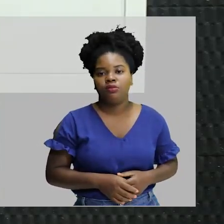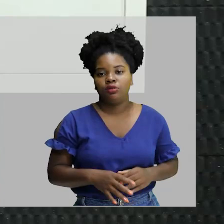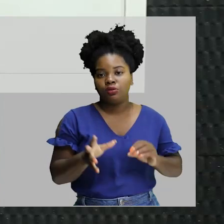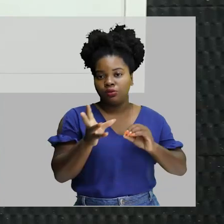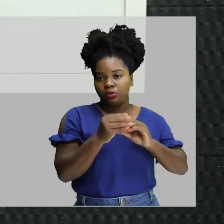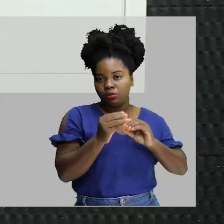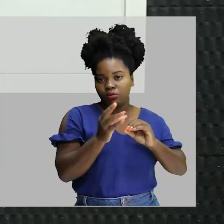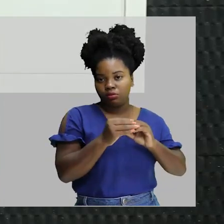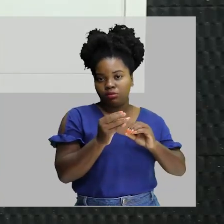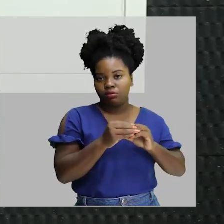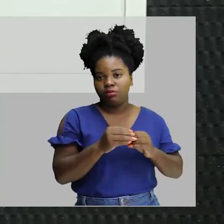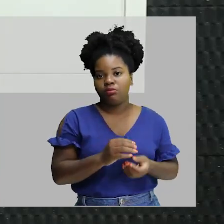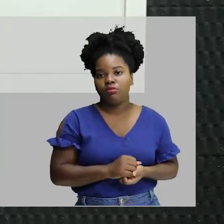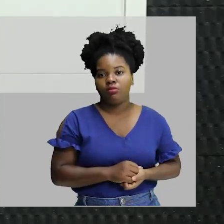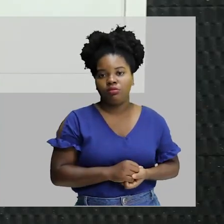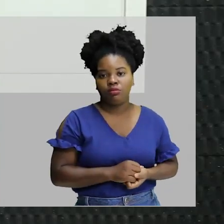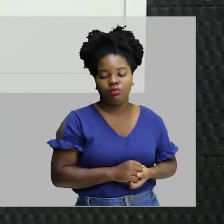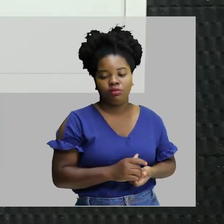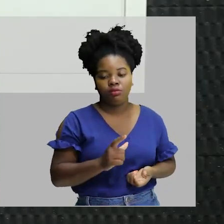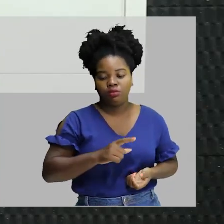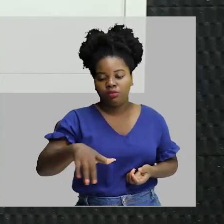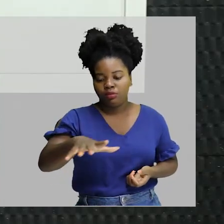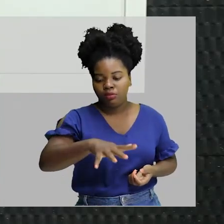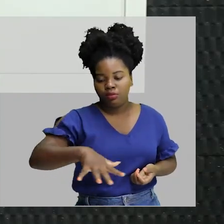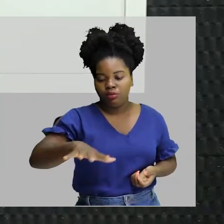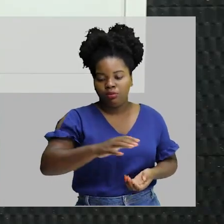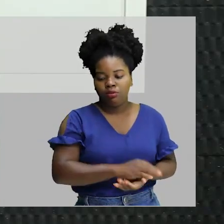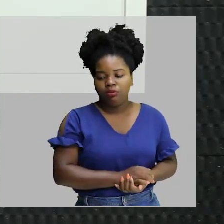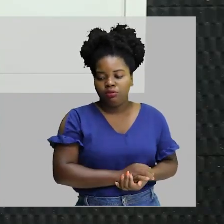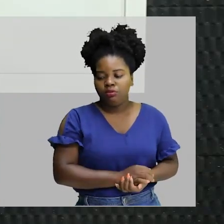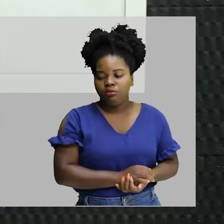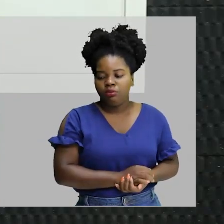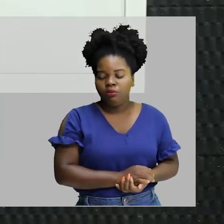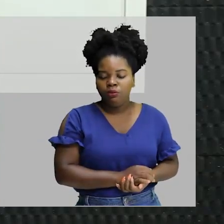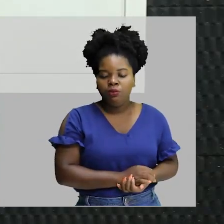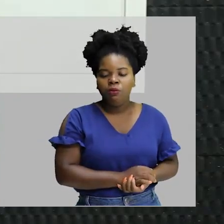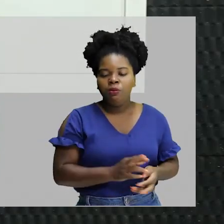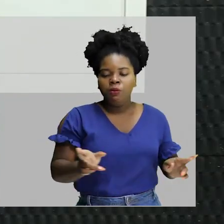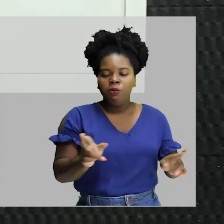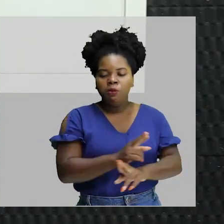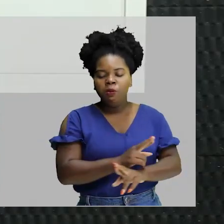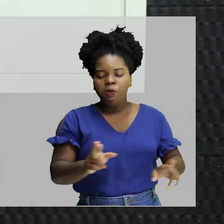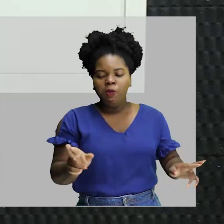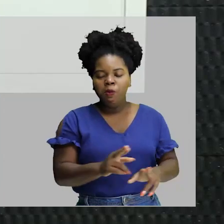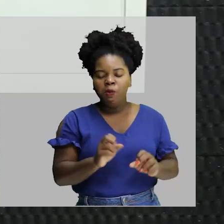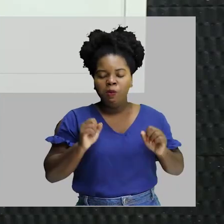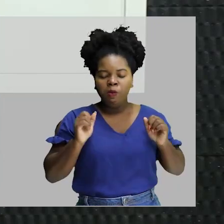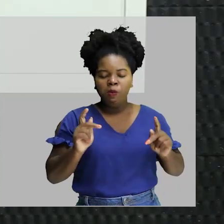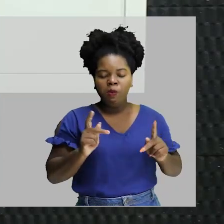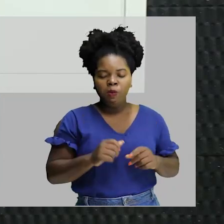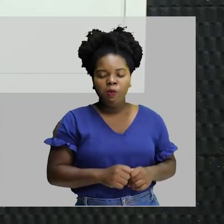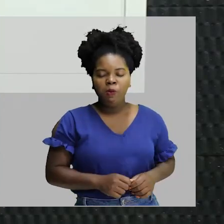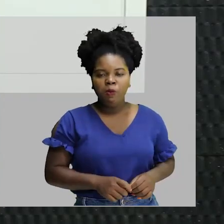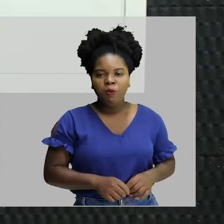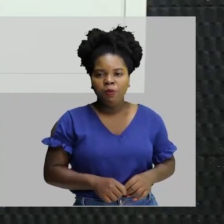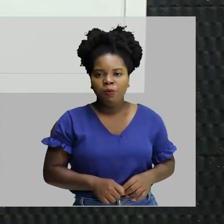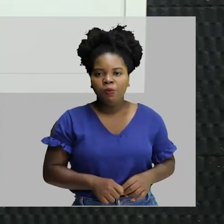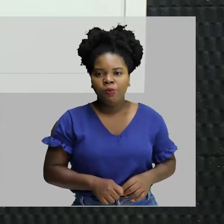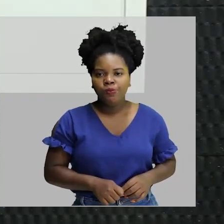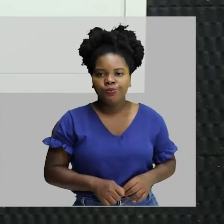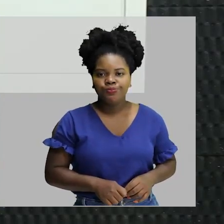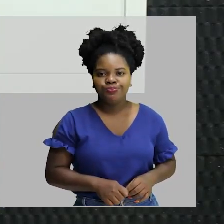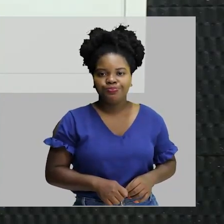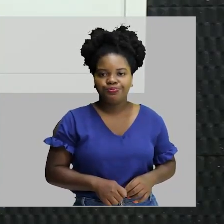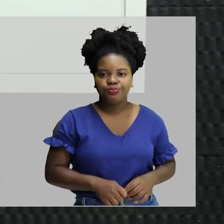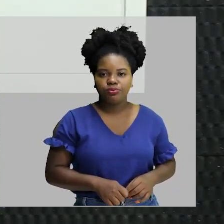conhecimento e o quanto ele é determinado pela natureza das coisas, pelos elementos que estão associados a esta natureza, ok? Bom,